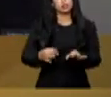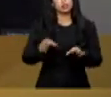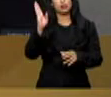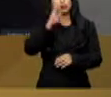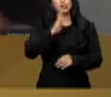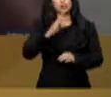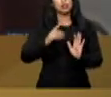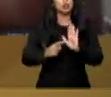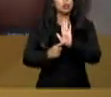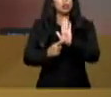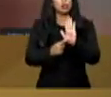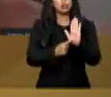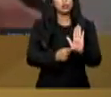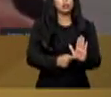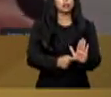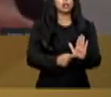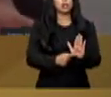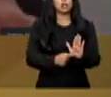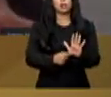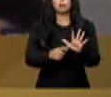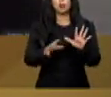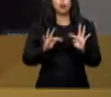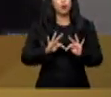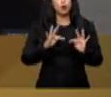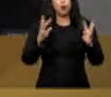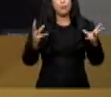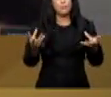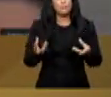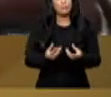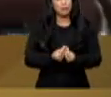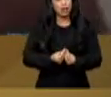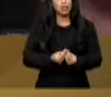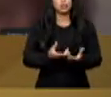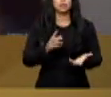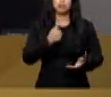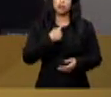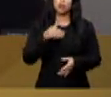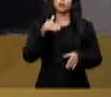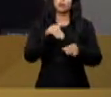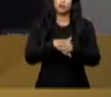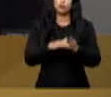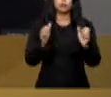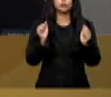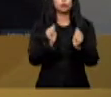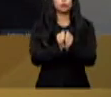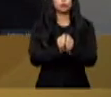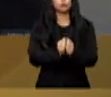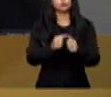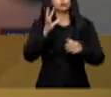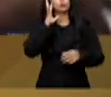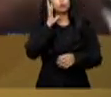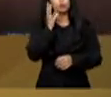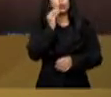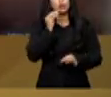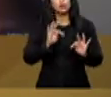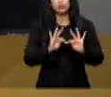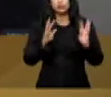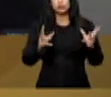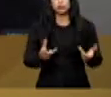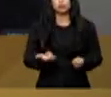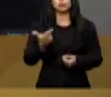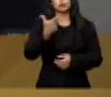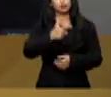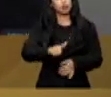prestação jurisdicional a mais completa possível. Portanto, senhor presidente, acompanho integralmente o ministro Toffoli e, mais uma